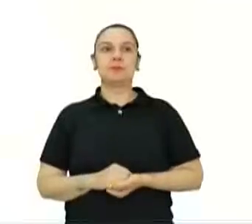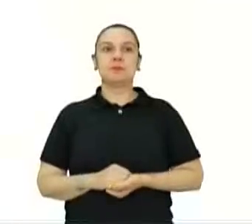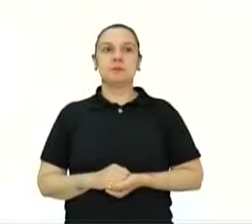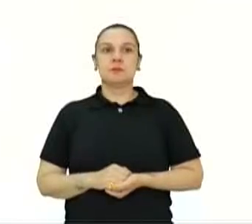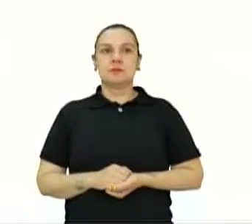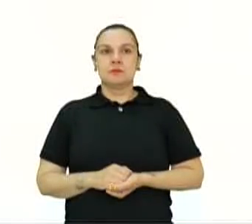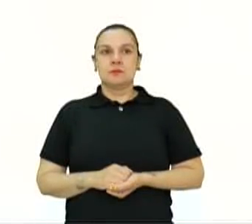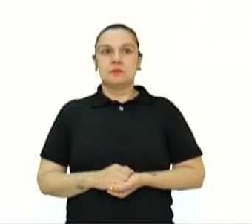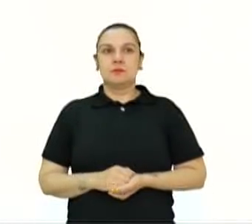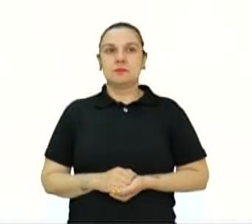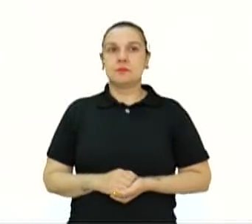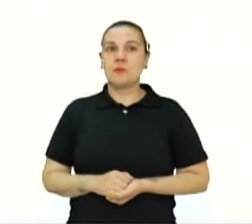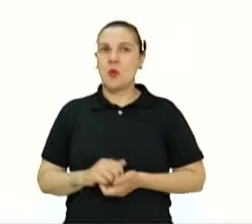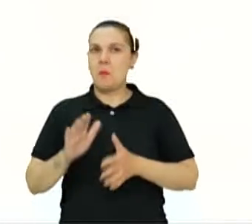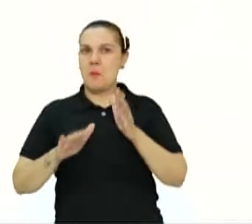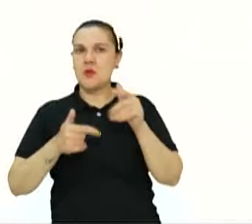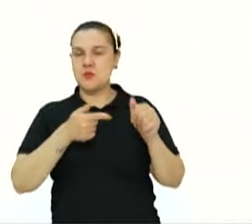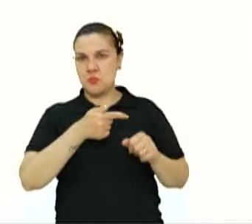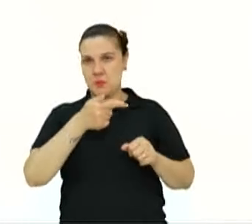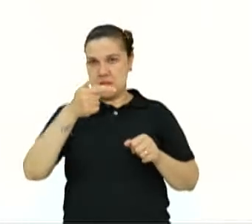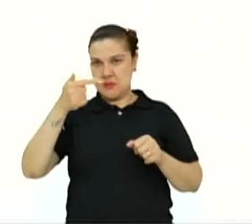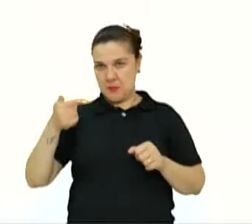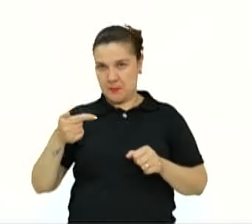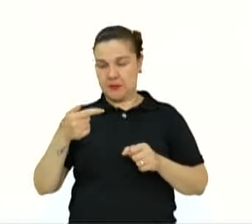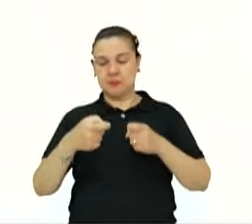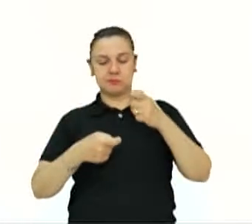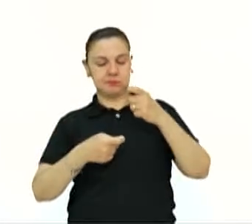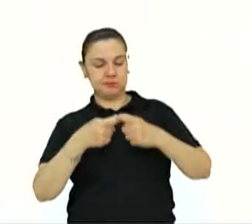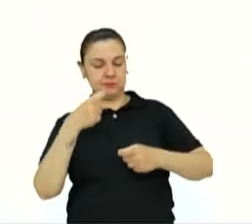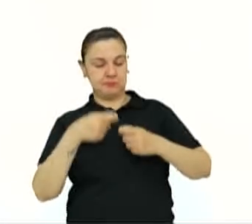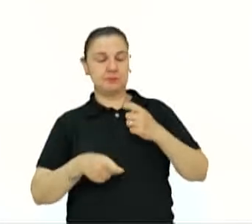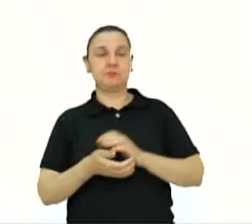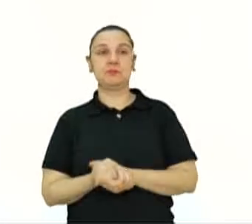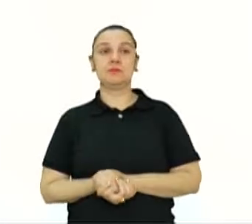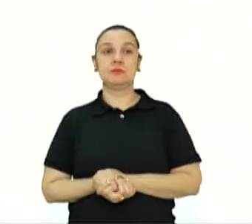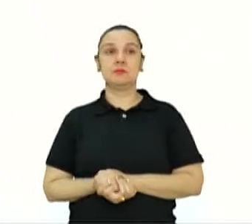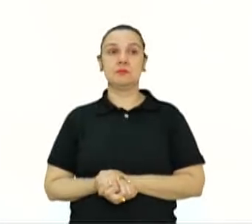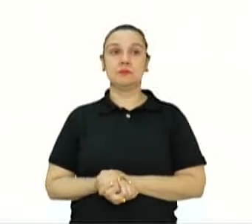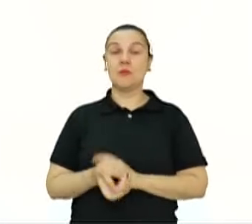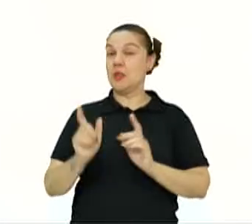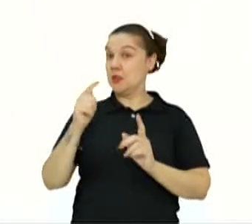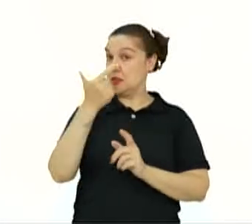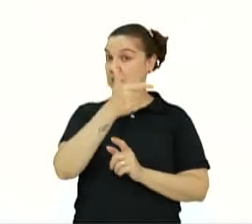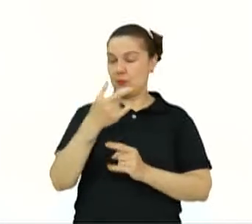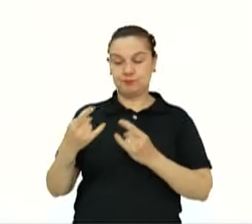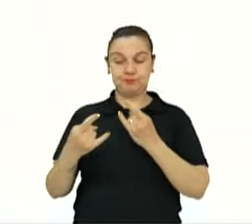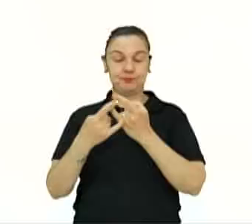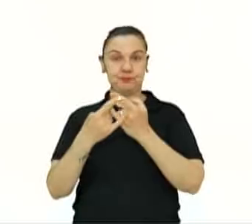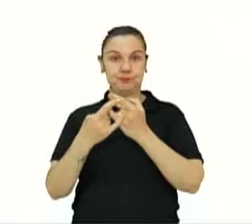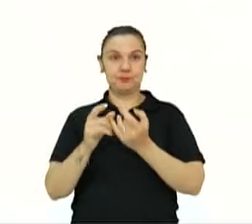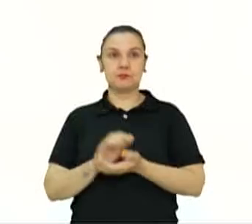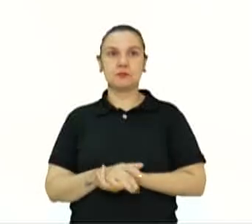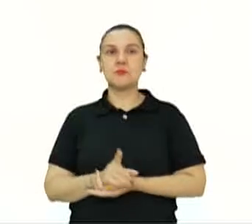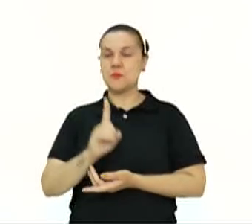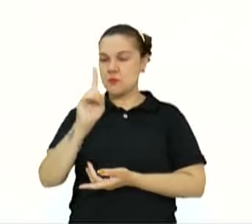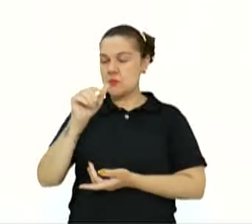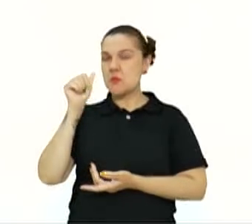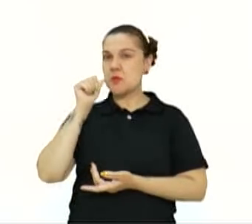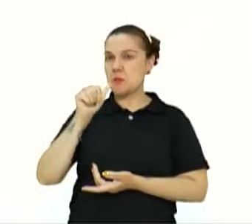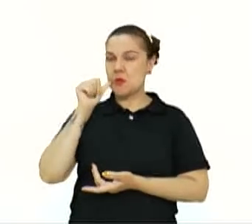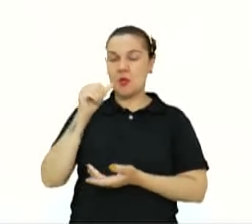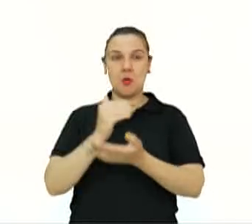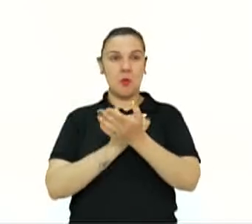só. Pouco mais de uma semana após uma relação sexual, sem o uso do preservativo, uma